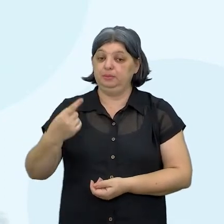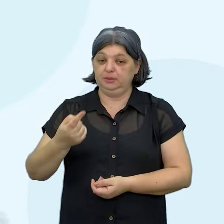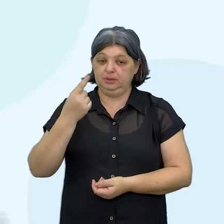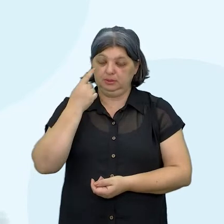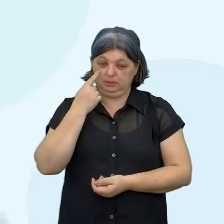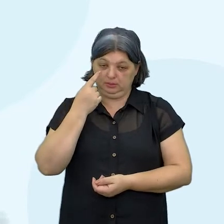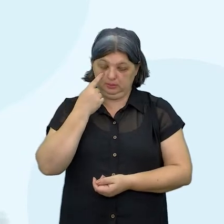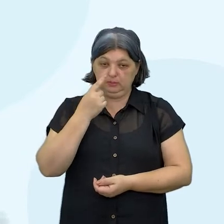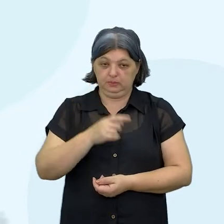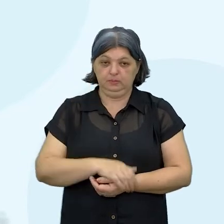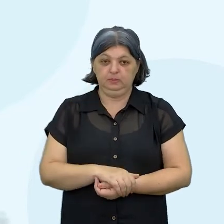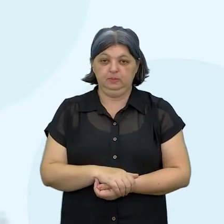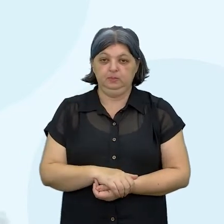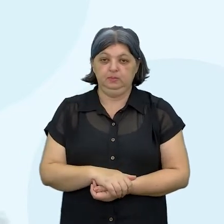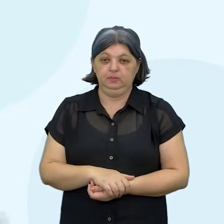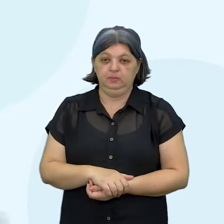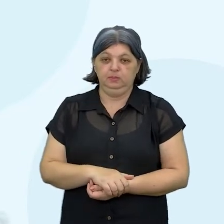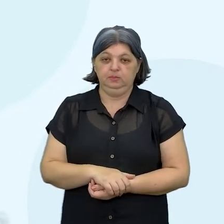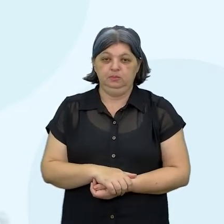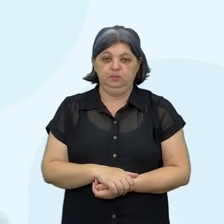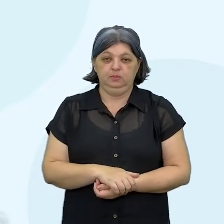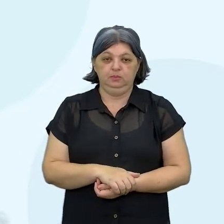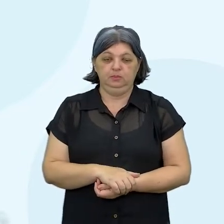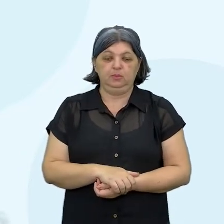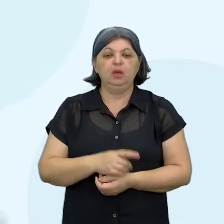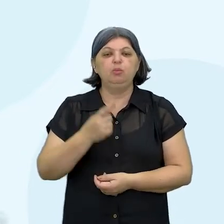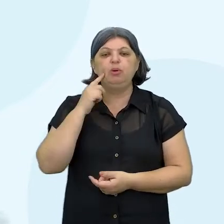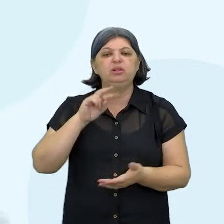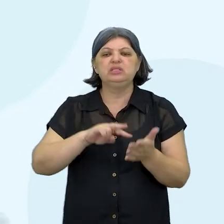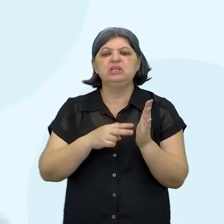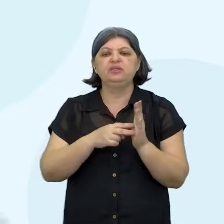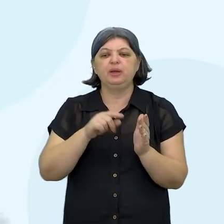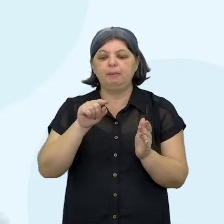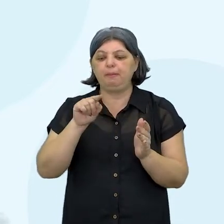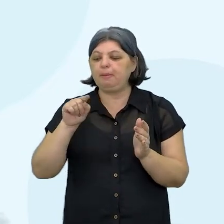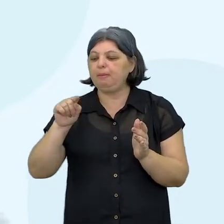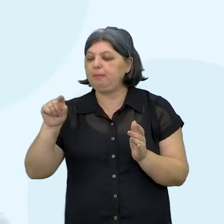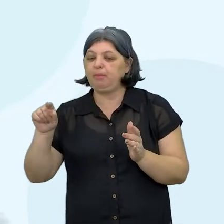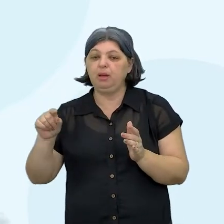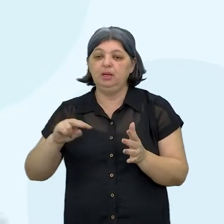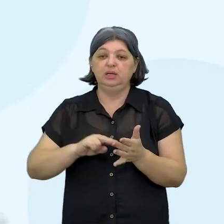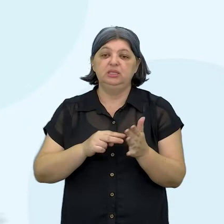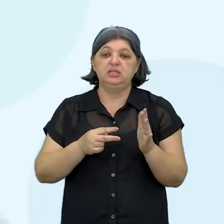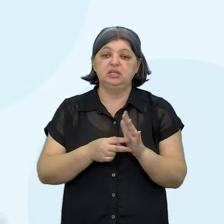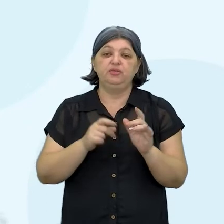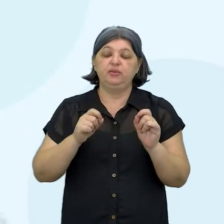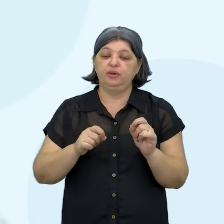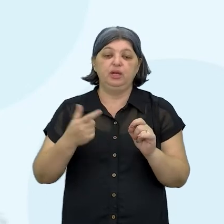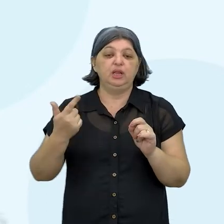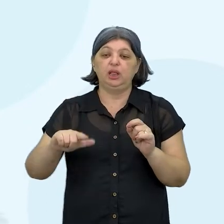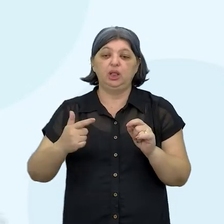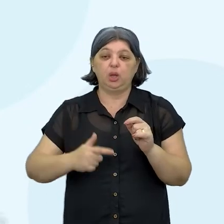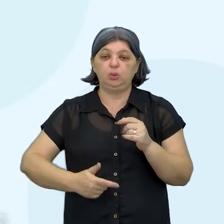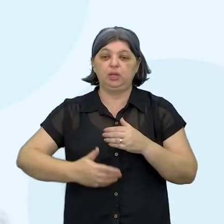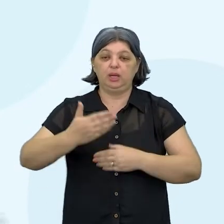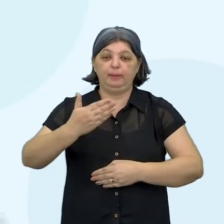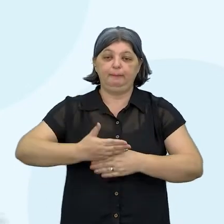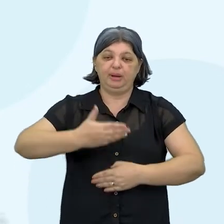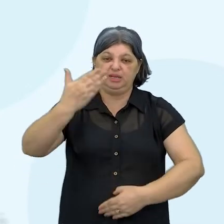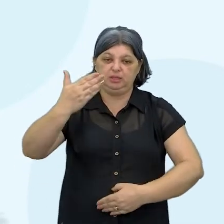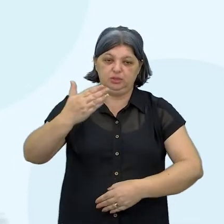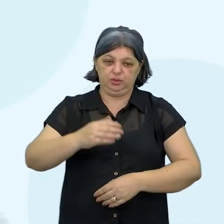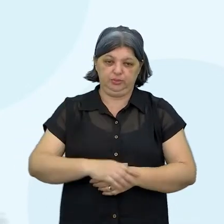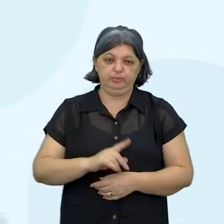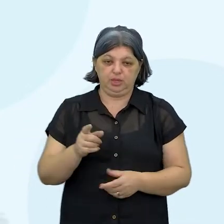coloquei aqui o pontilhado? O que é o pontilhado? É que é sem parede, tá? Então, junto com a sala de estar, eu coloquei a sala